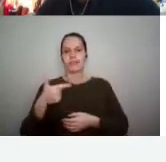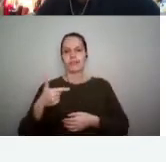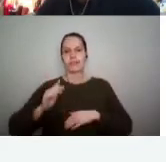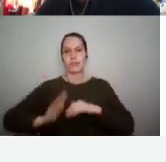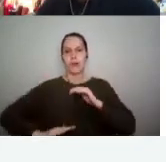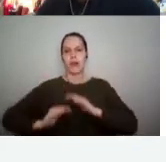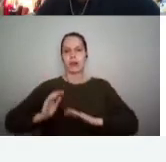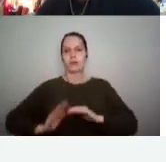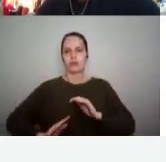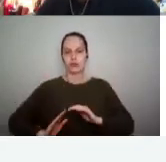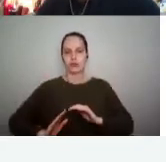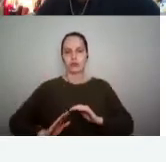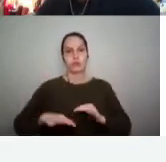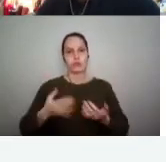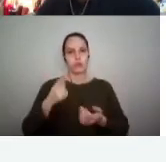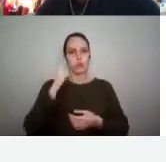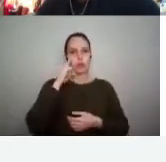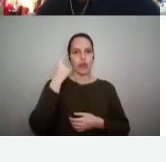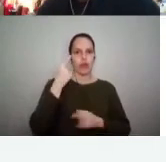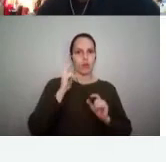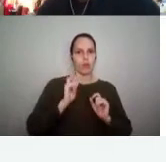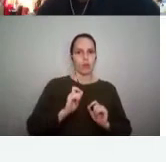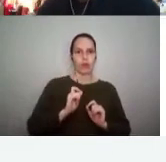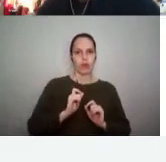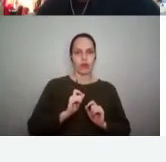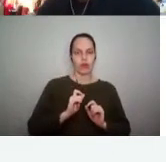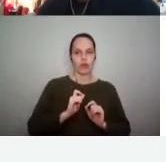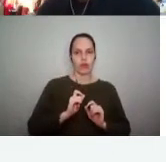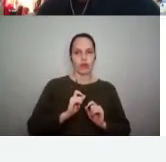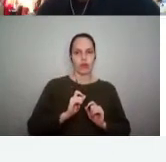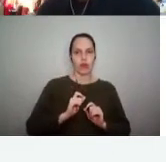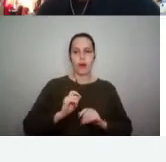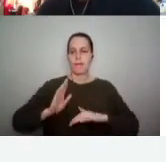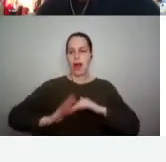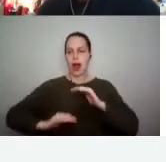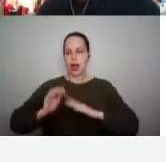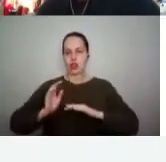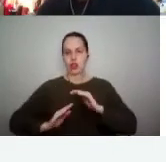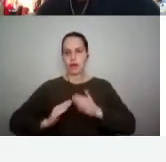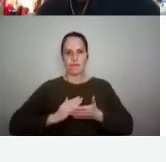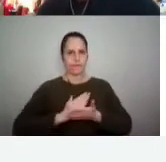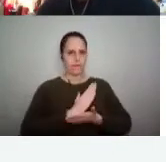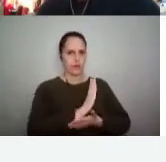na prática, era necessário aplicar a teoria.